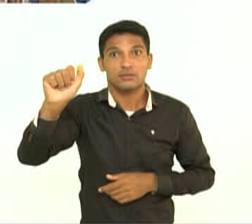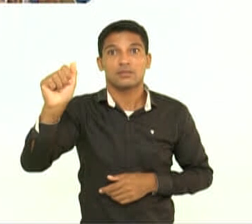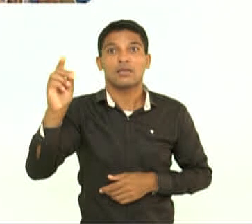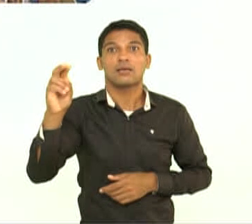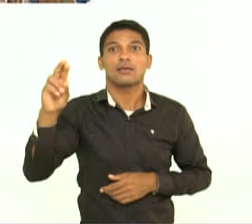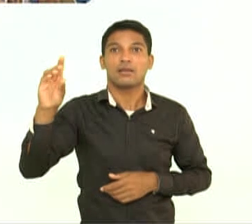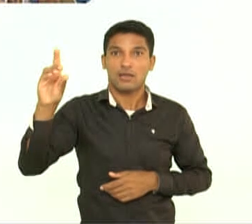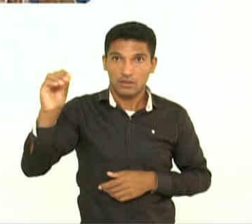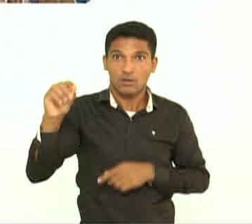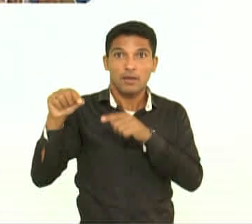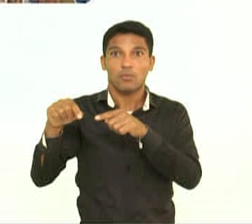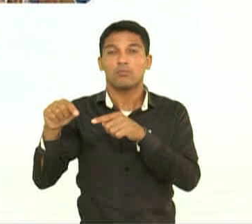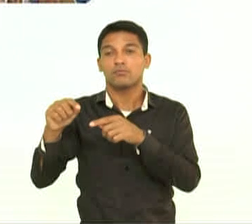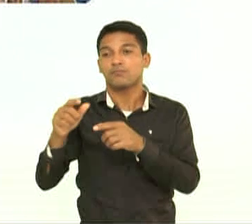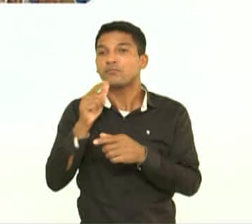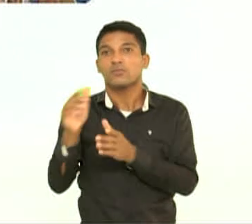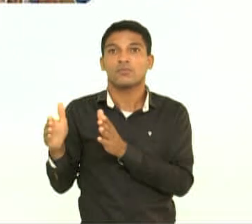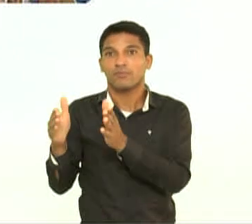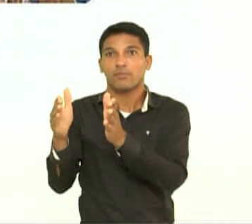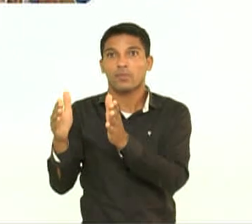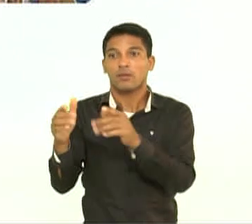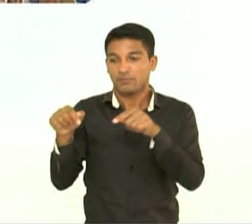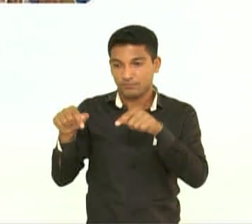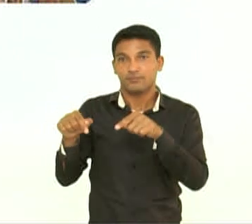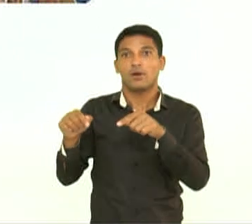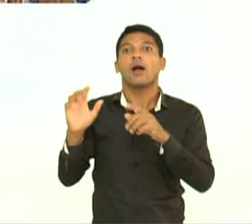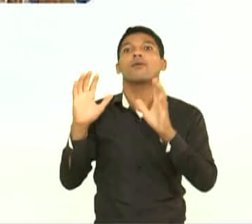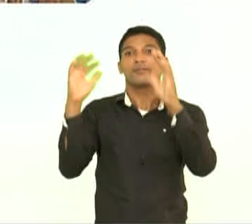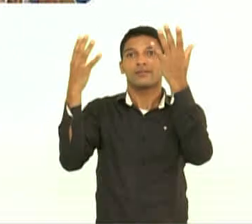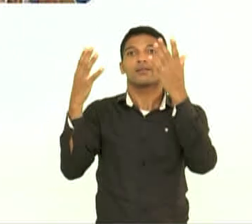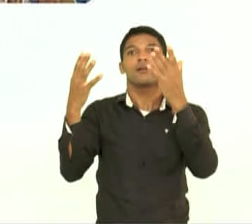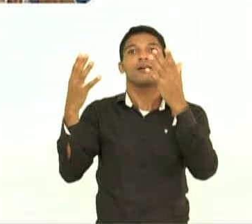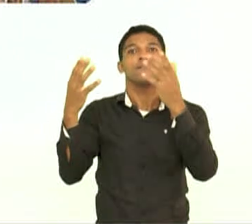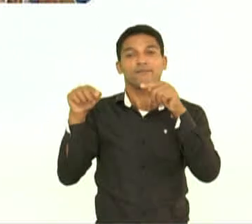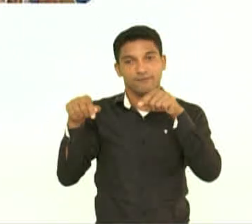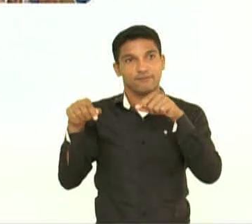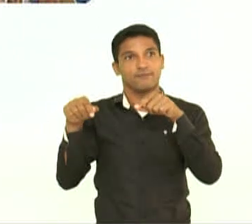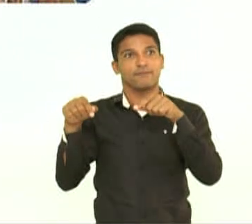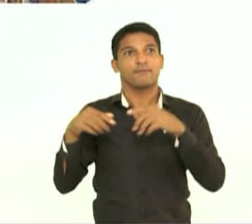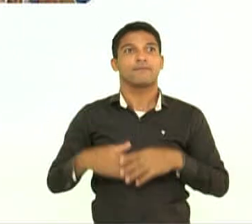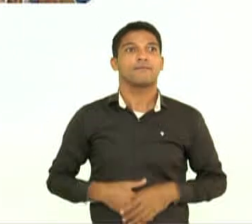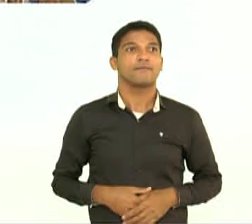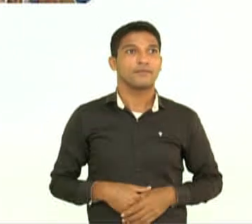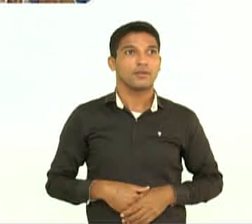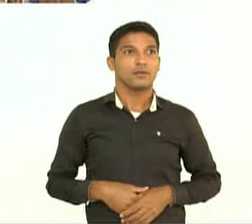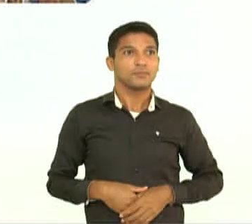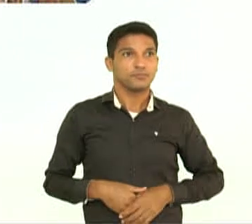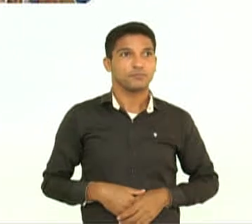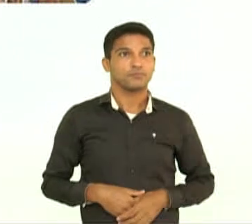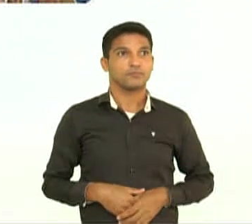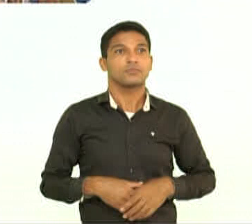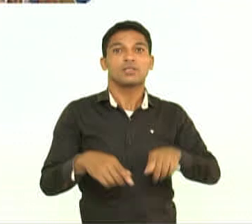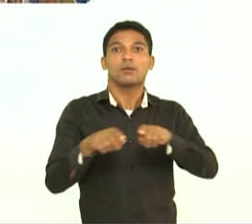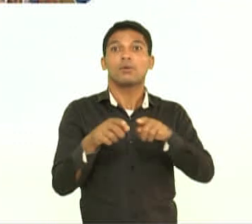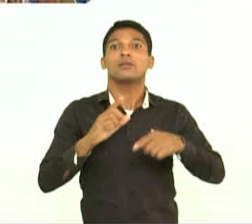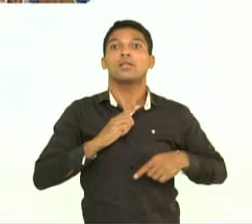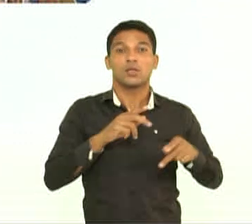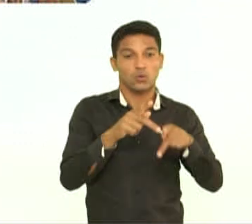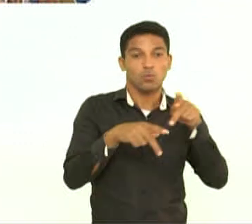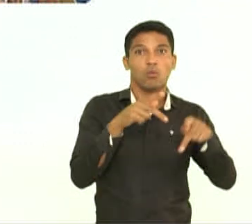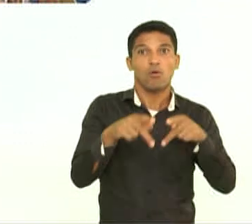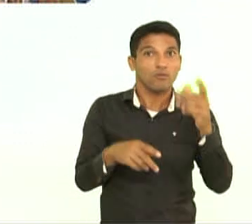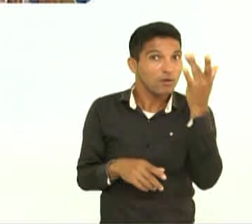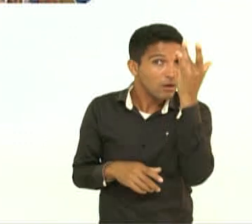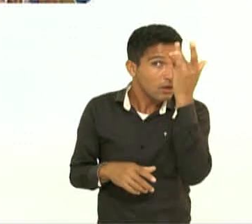Índia. No Kumbh Mela, milhões de devotos hindu, inclusive aqueles que não são hindus ou